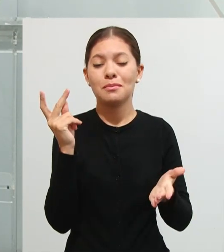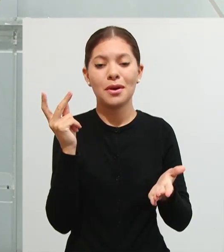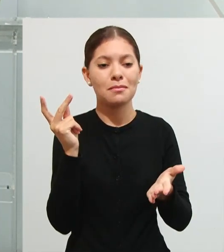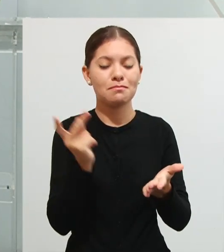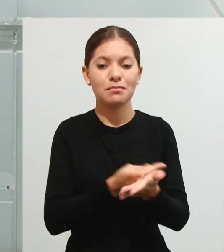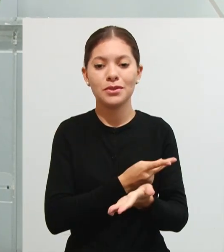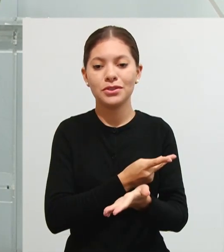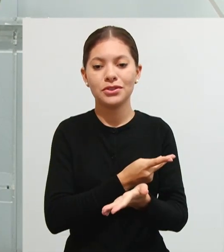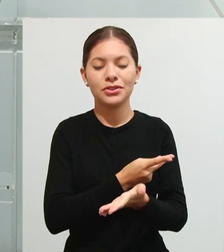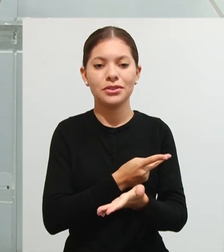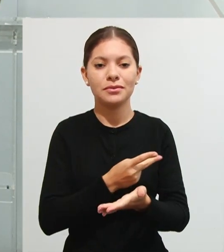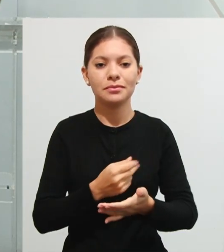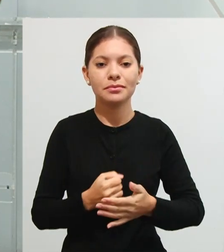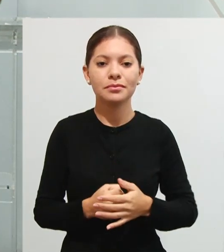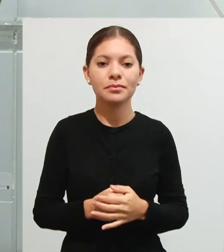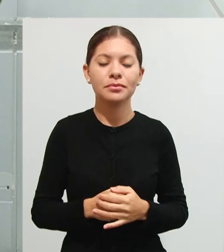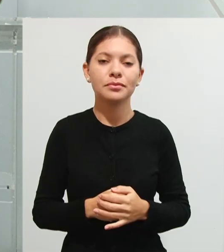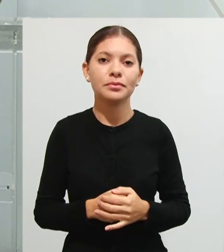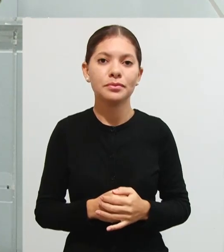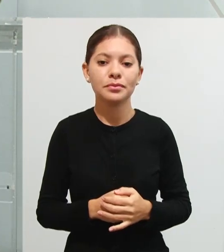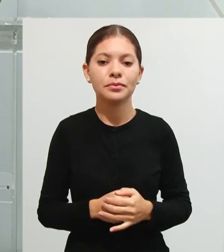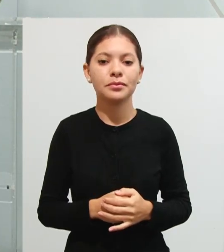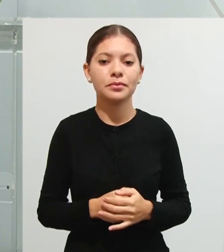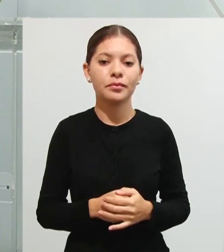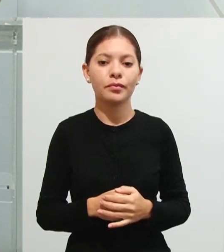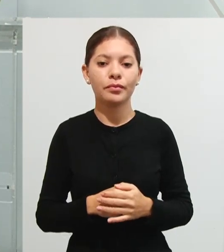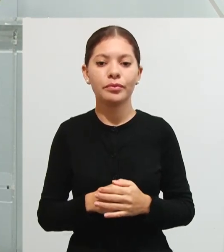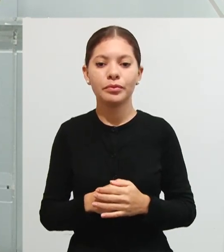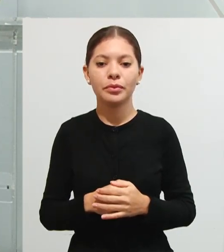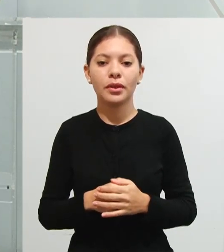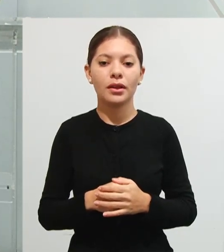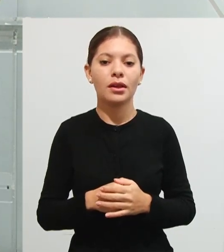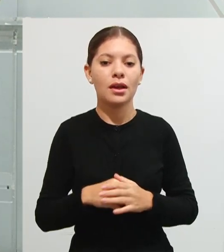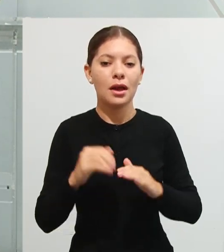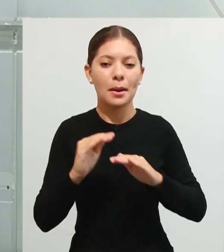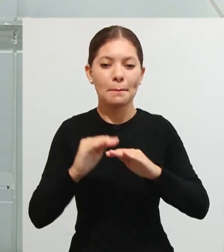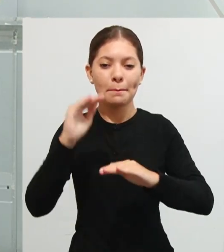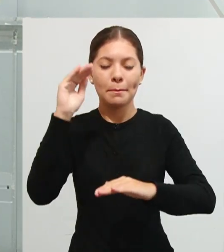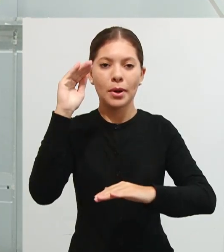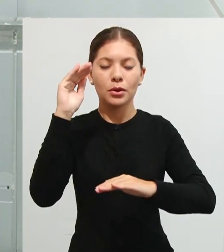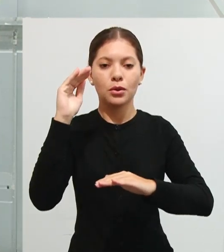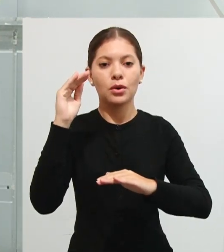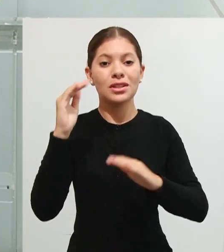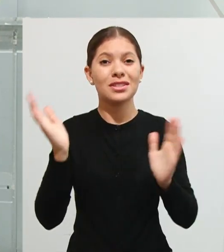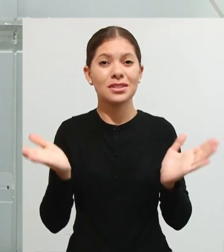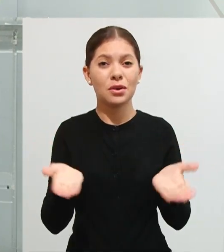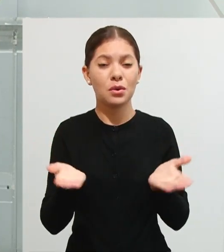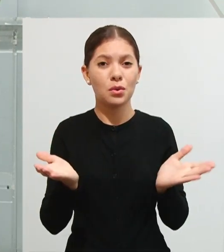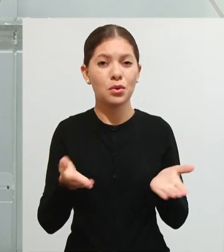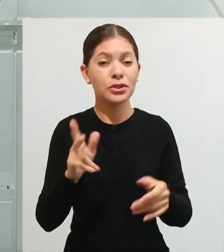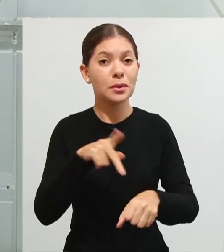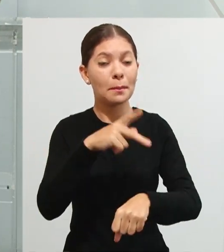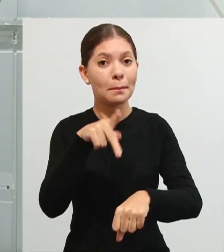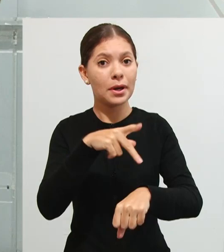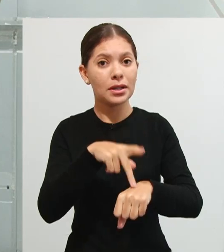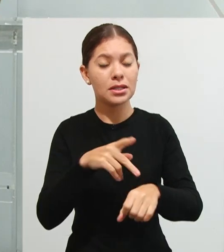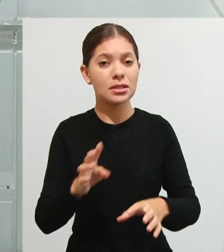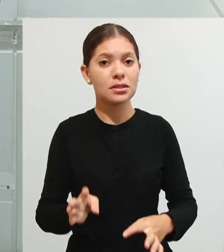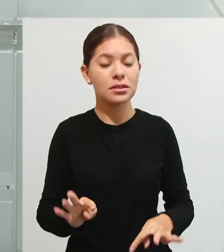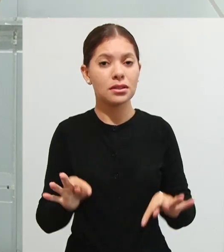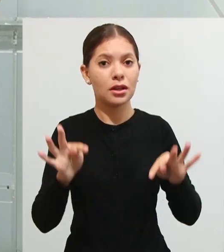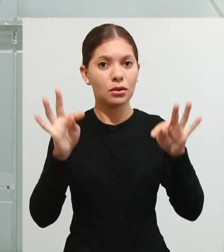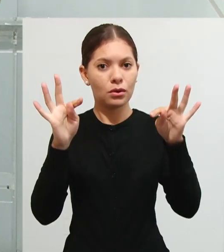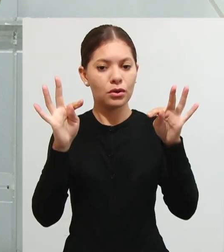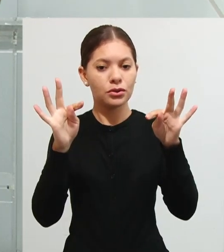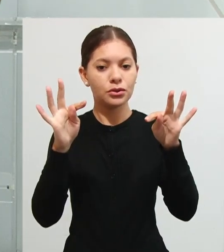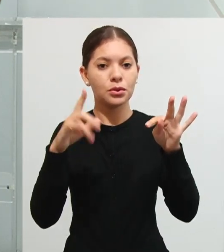mentira, ela nunca aconteceu. As grandes, maiores potências hoje, tecnológicas,